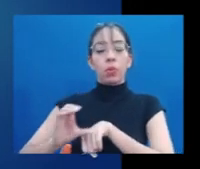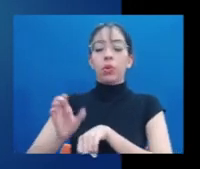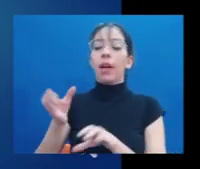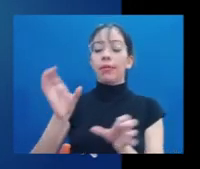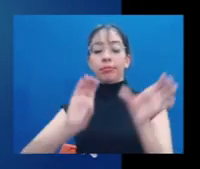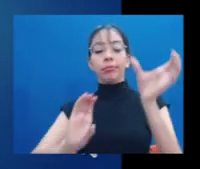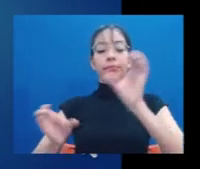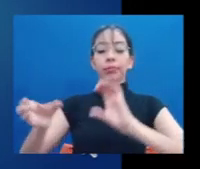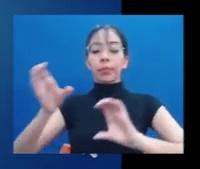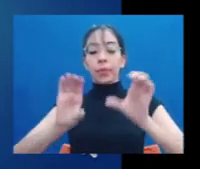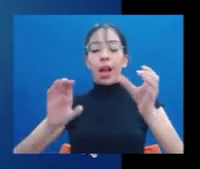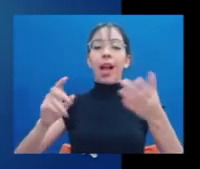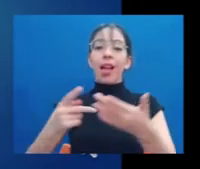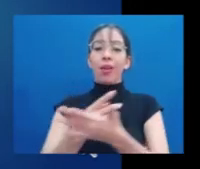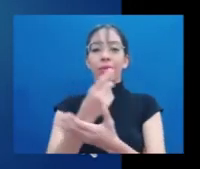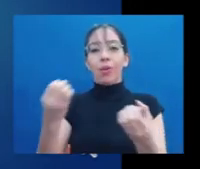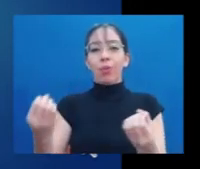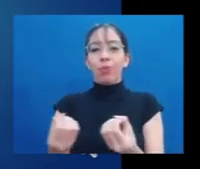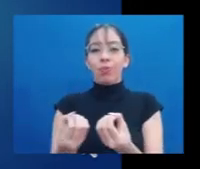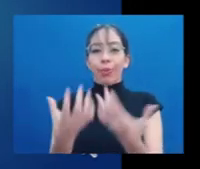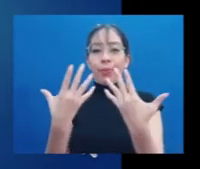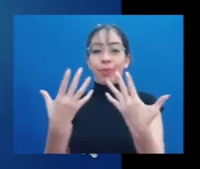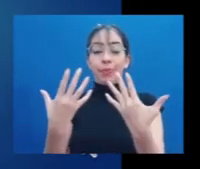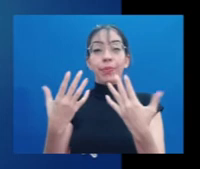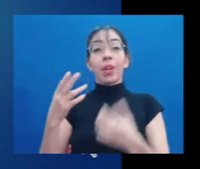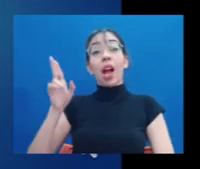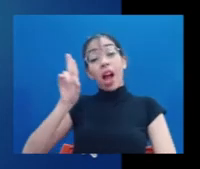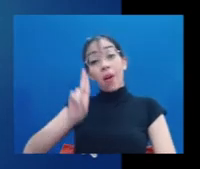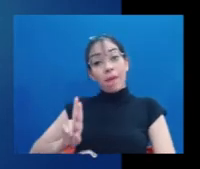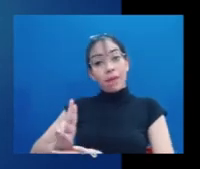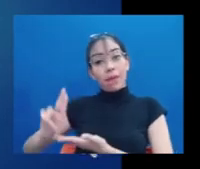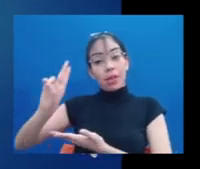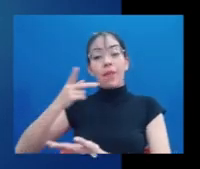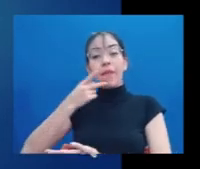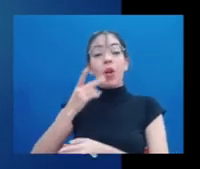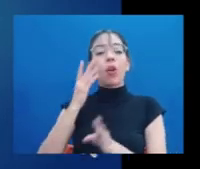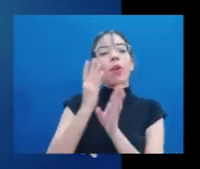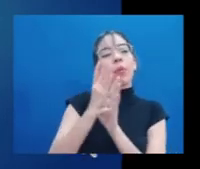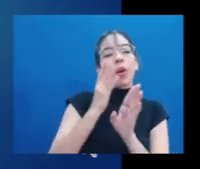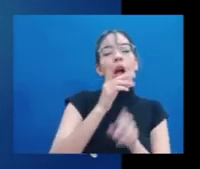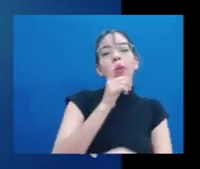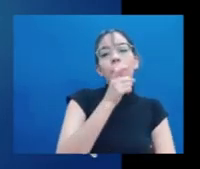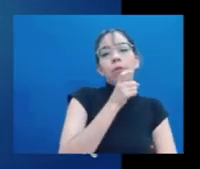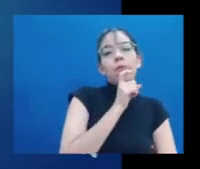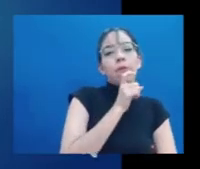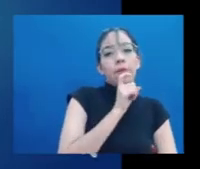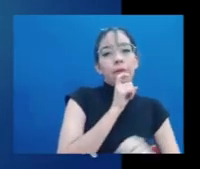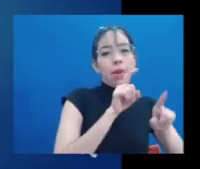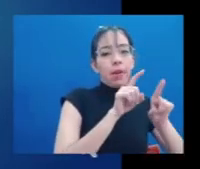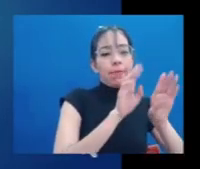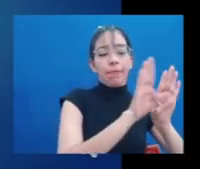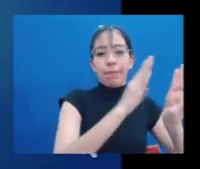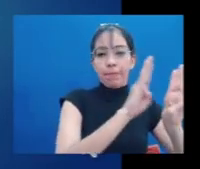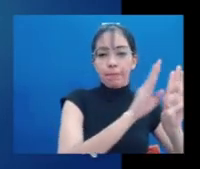destruição que ficou o laboratório. Então, o estudante de curso de química estava manuseando os reagentes quando